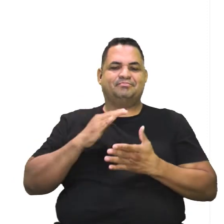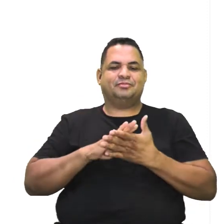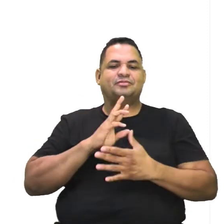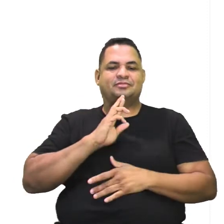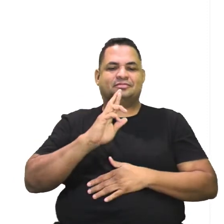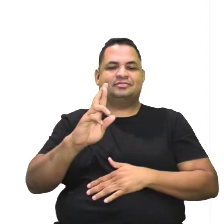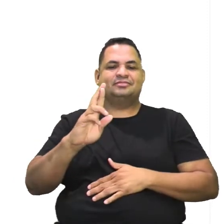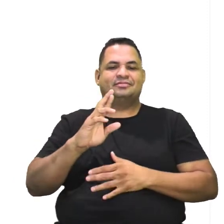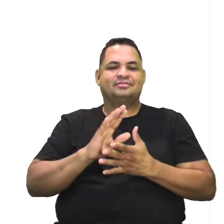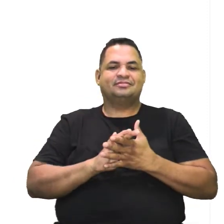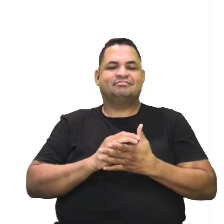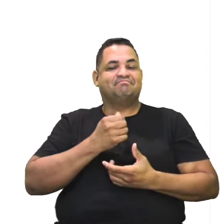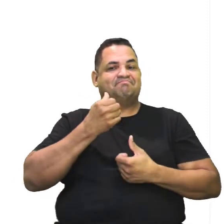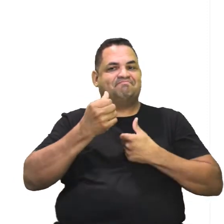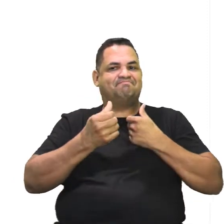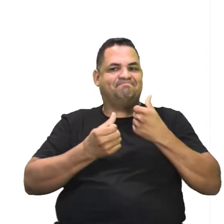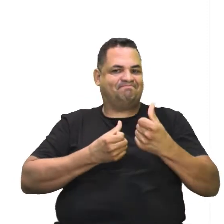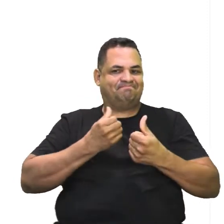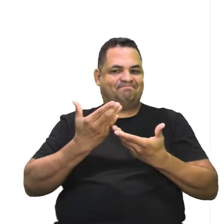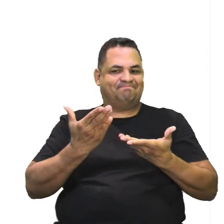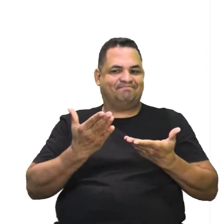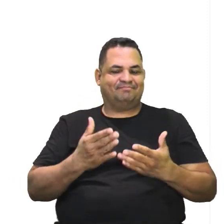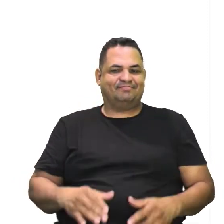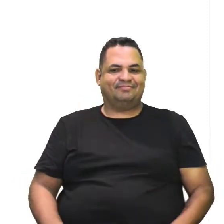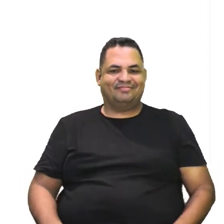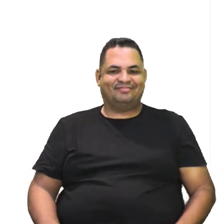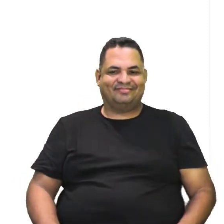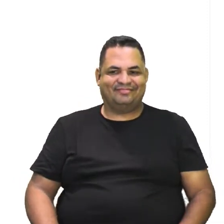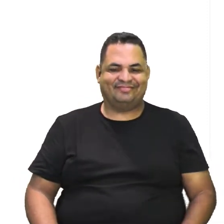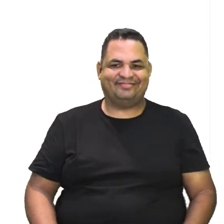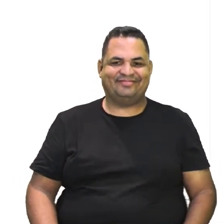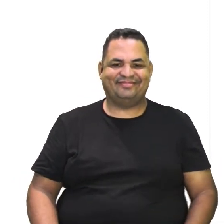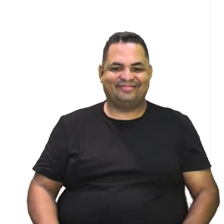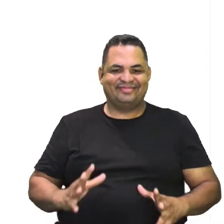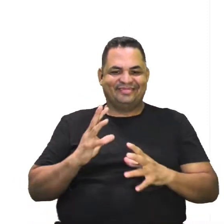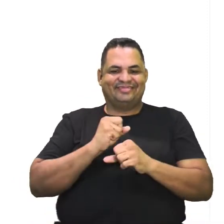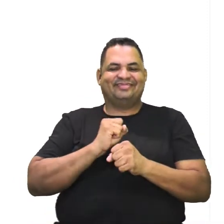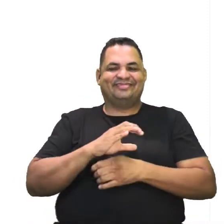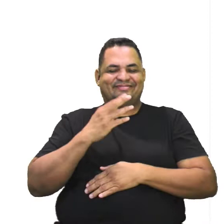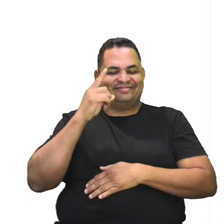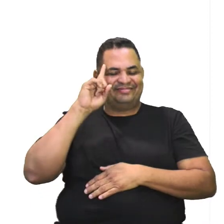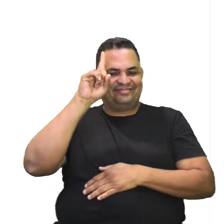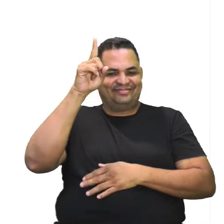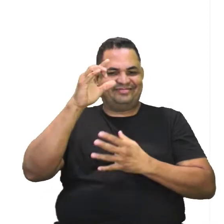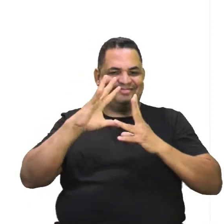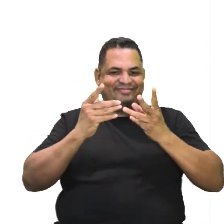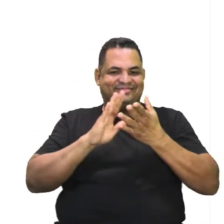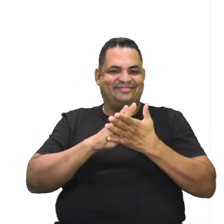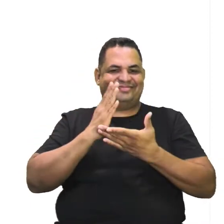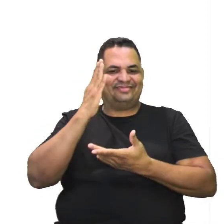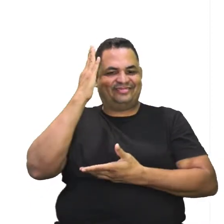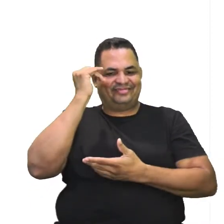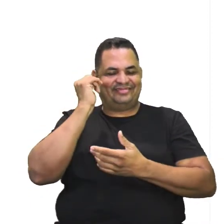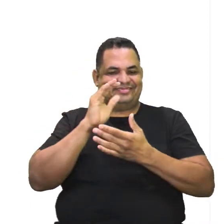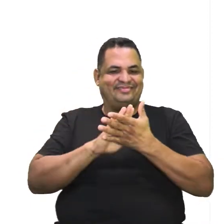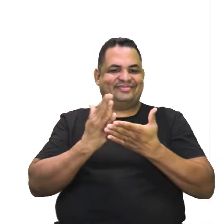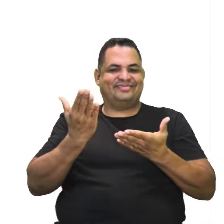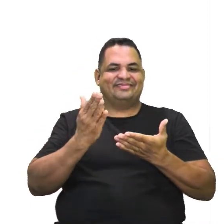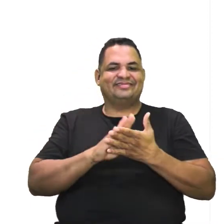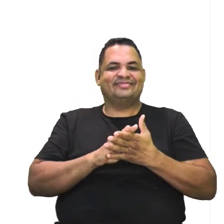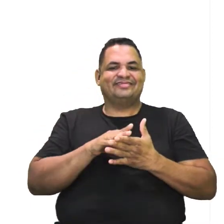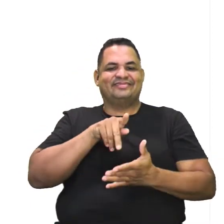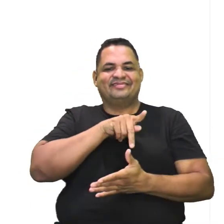Né? Eu não vou falar nada não, porque vai que eles fazem os cálculos lá, esses meninos são tudo inteligentes, descobrem rapidinho a idade